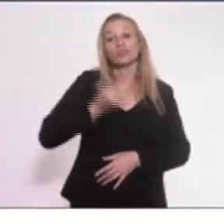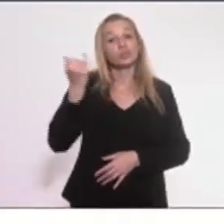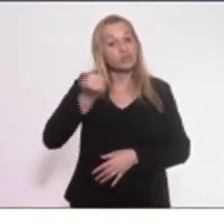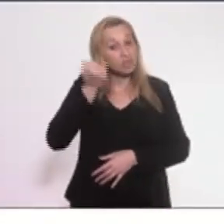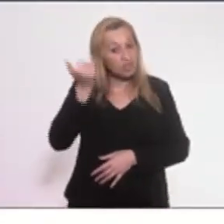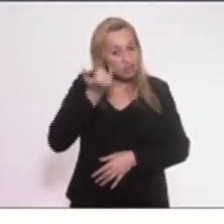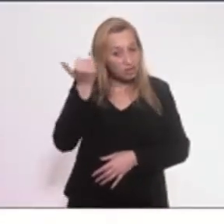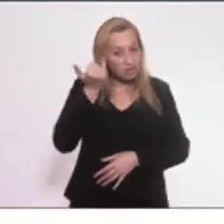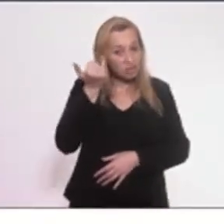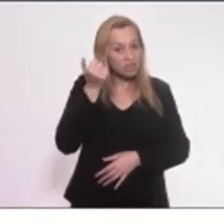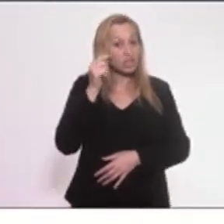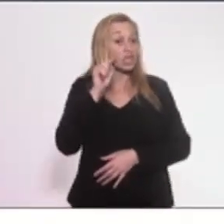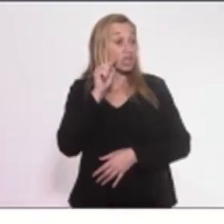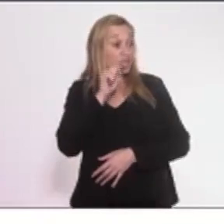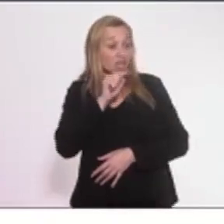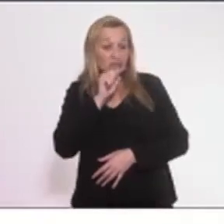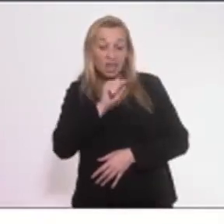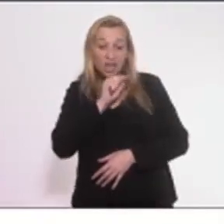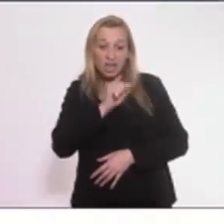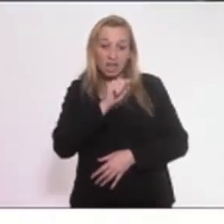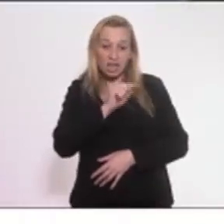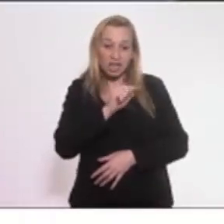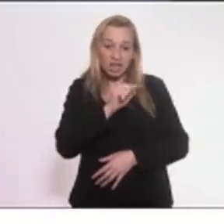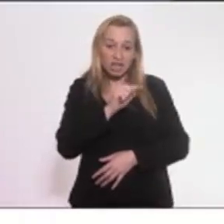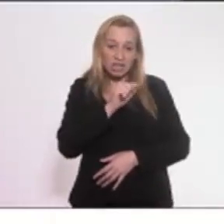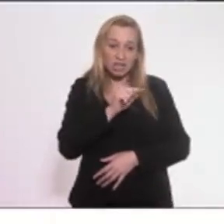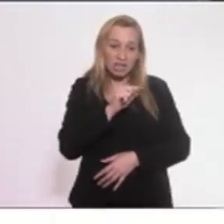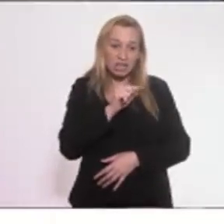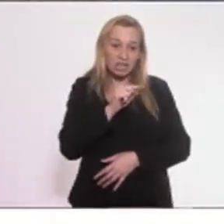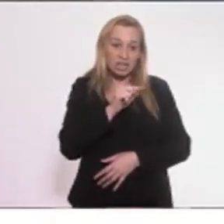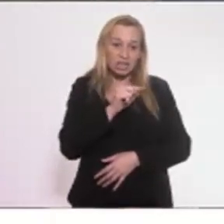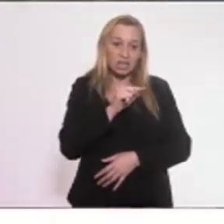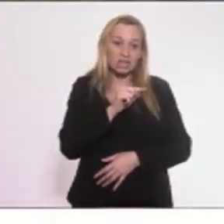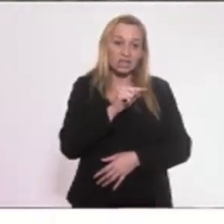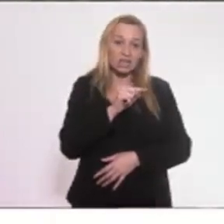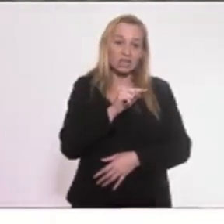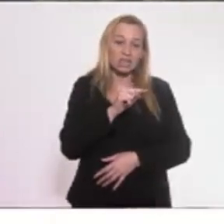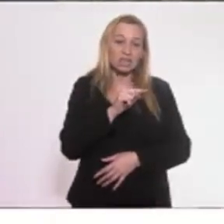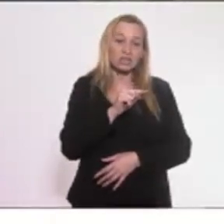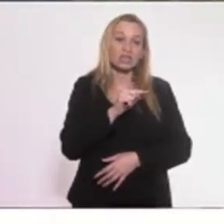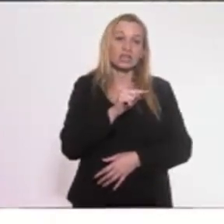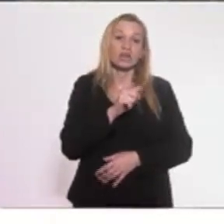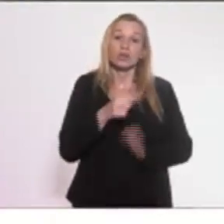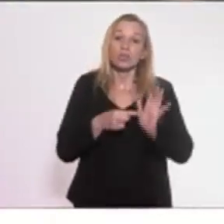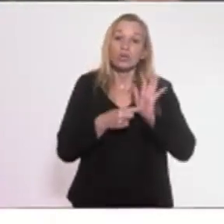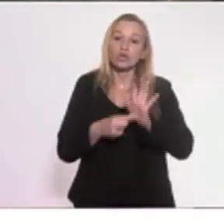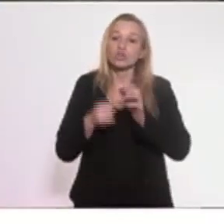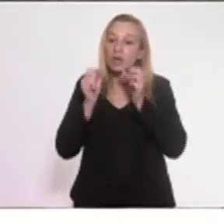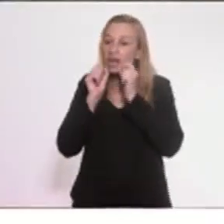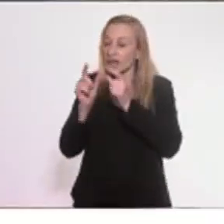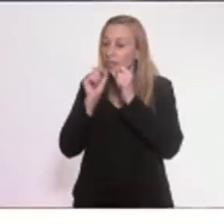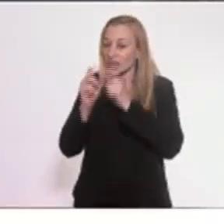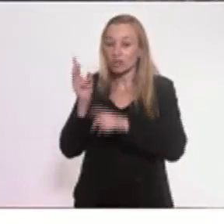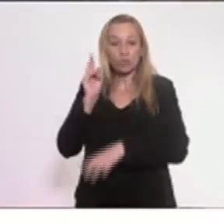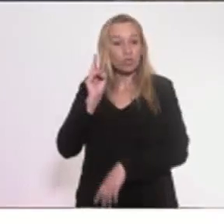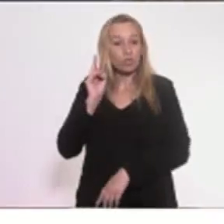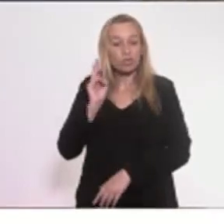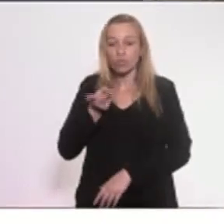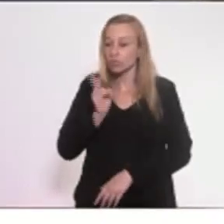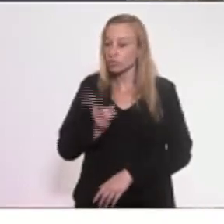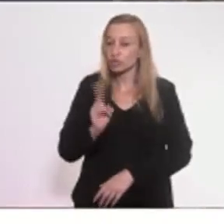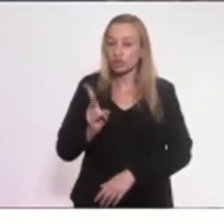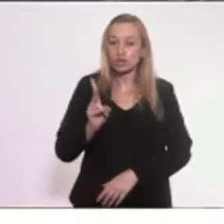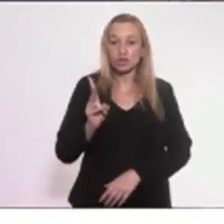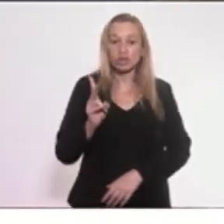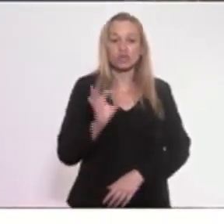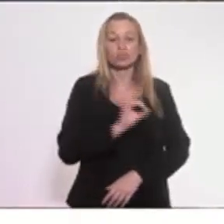e ele resgata uma reclamação contínua dos servidores policiais que padecem